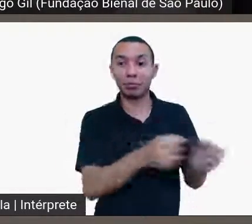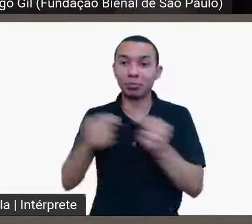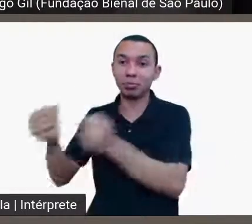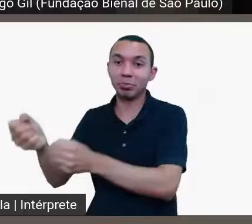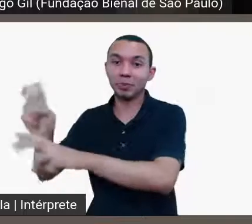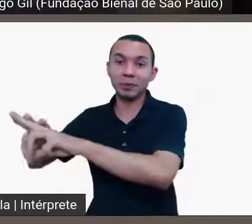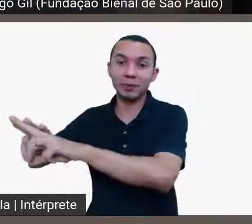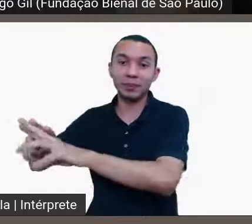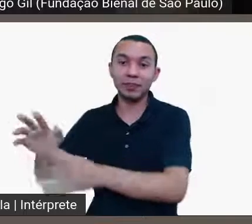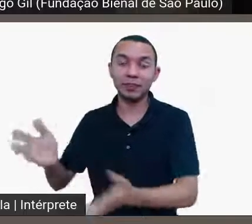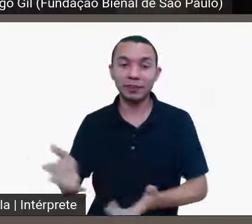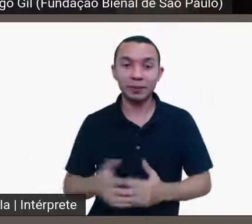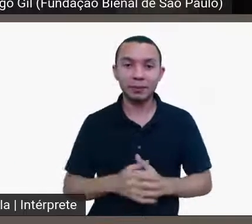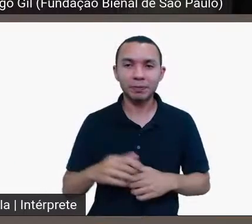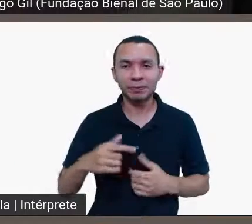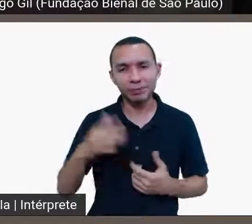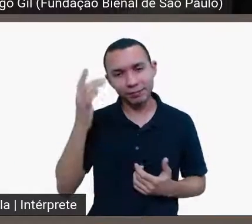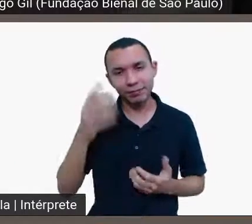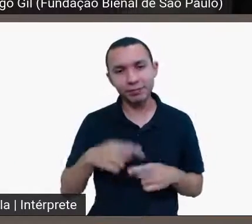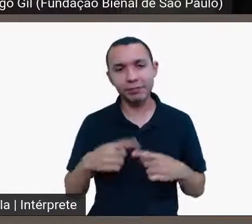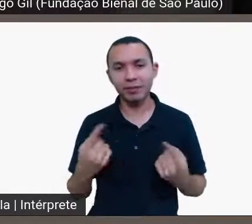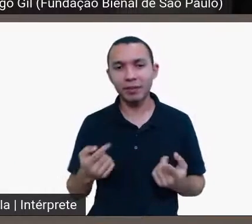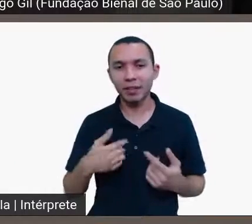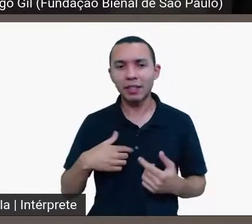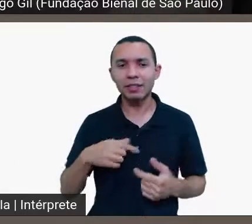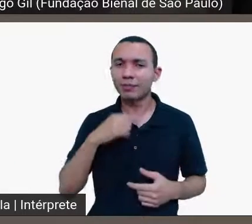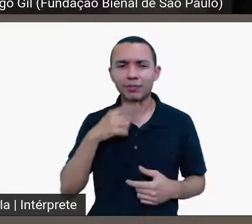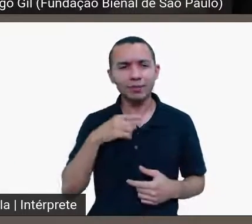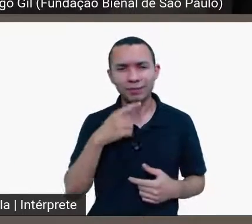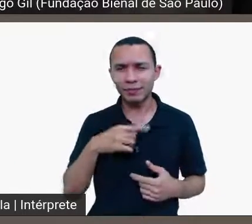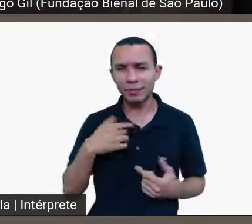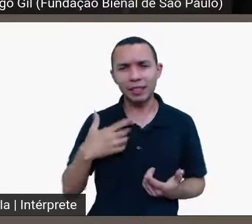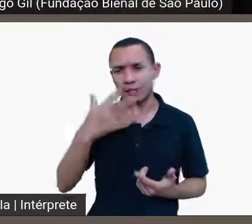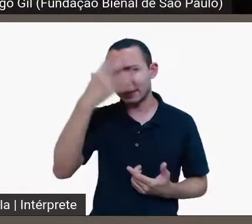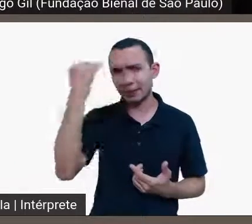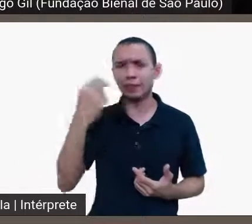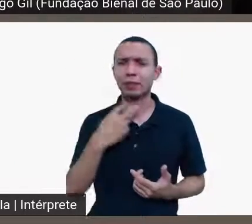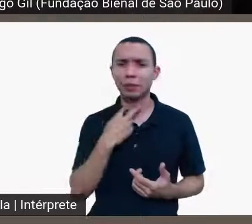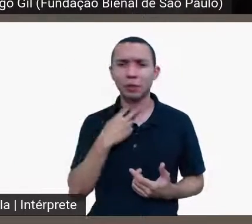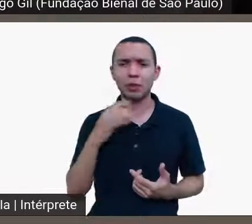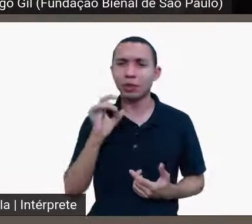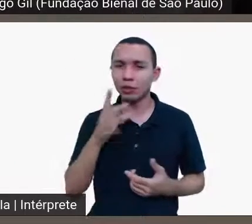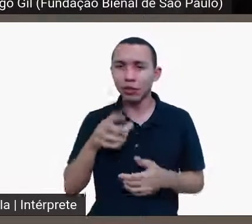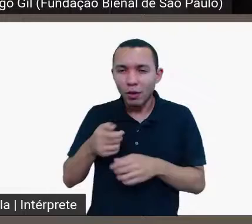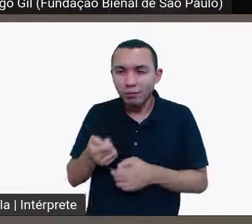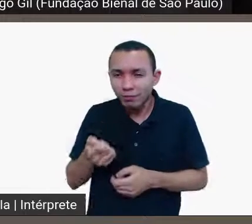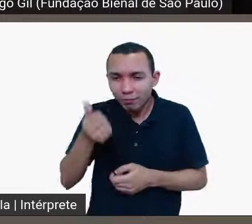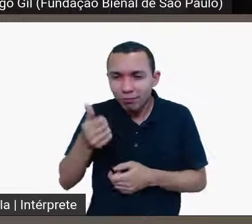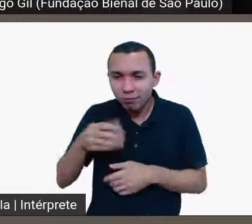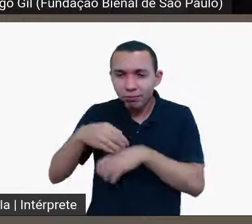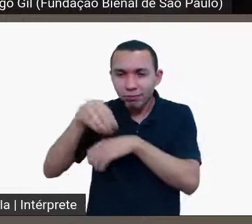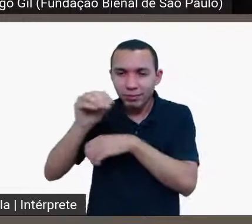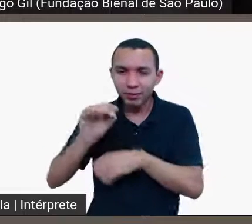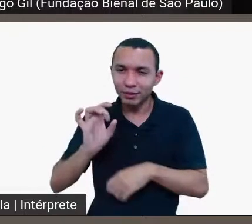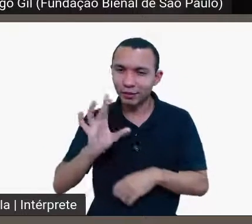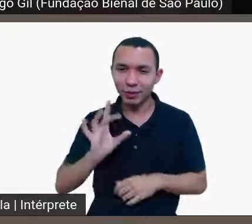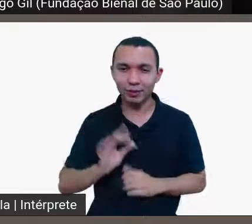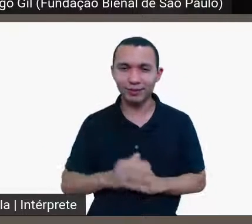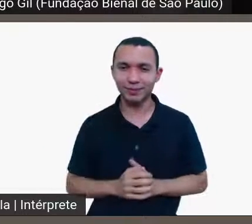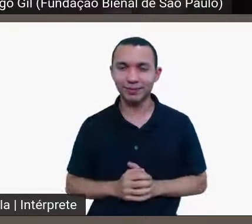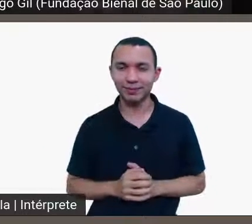vezes, é exuberante. E não dava para passar em branco, só para dar o esquenta, hein?